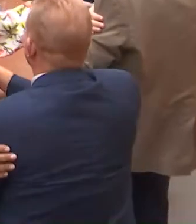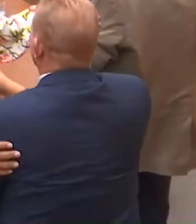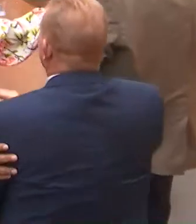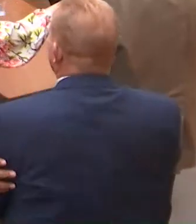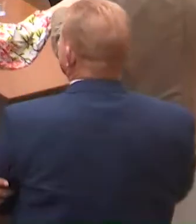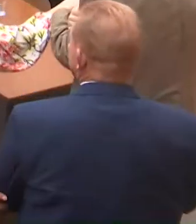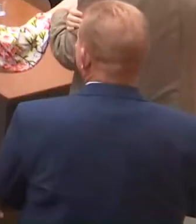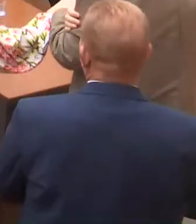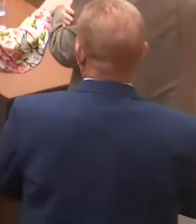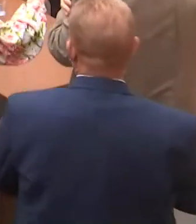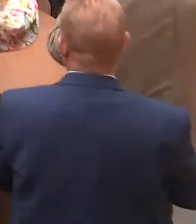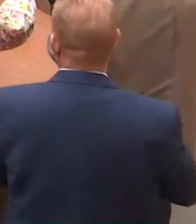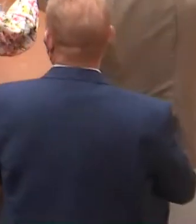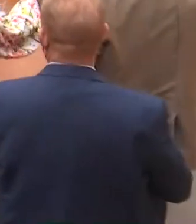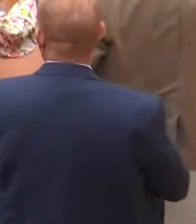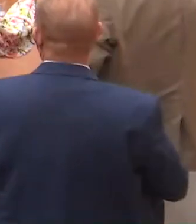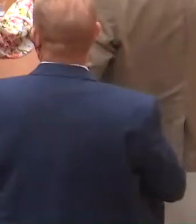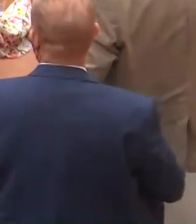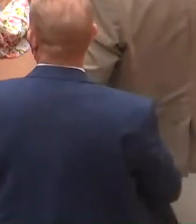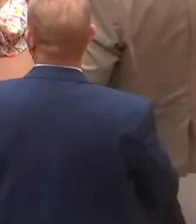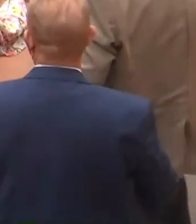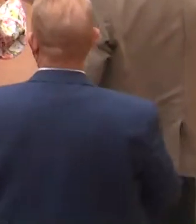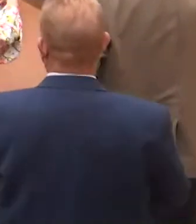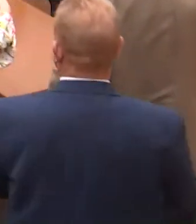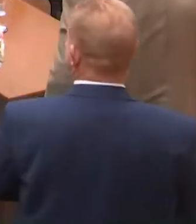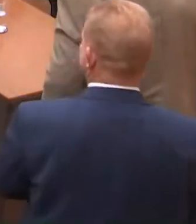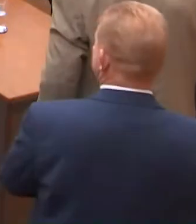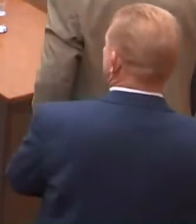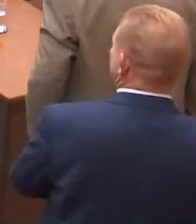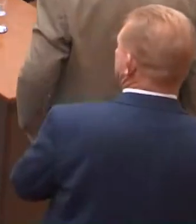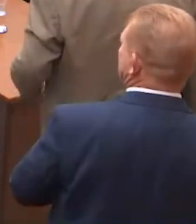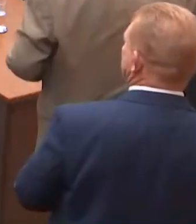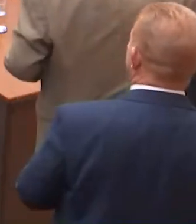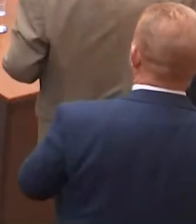Aqui mesmo. Sentado aqui?